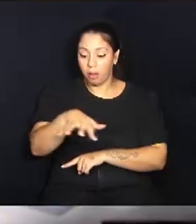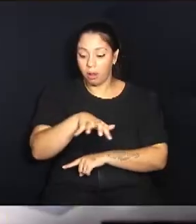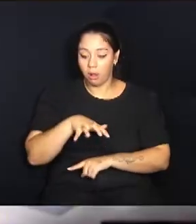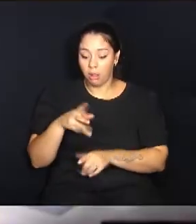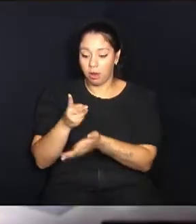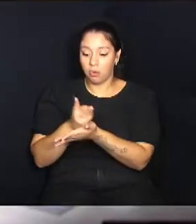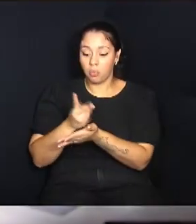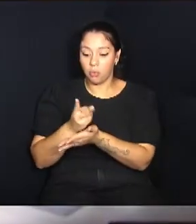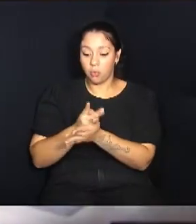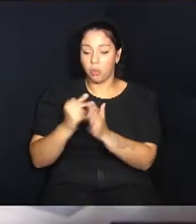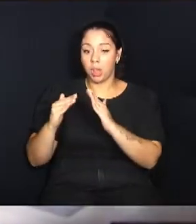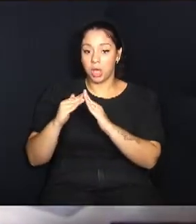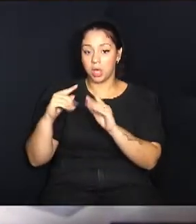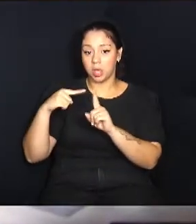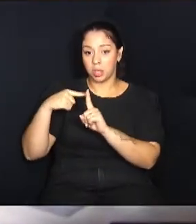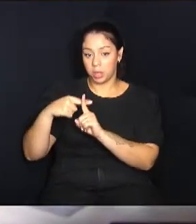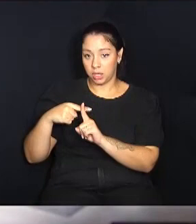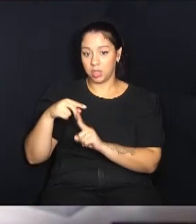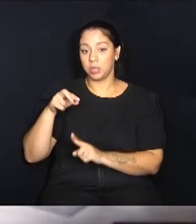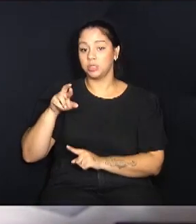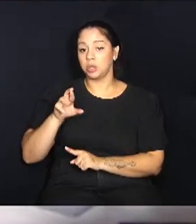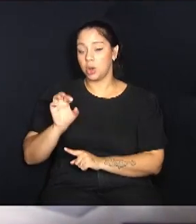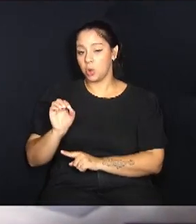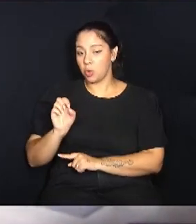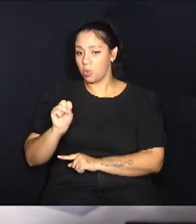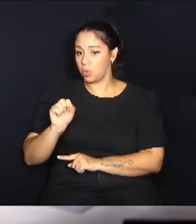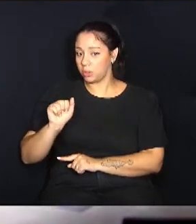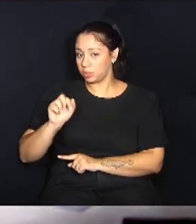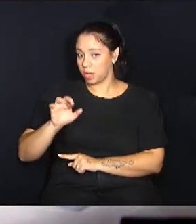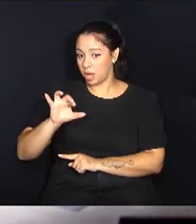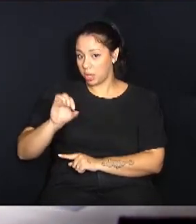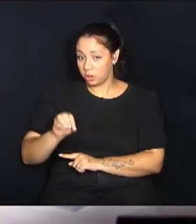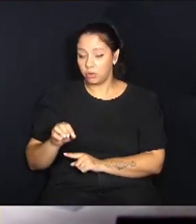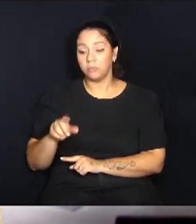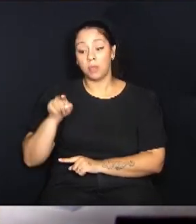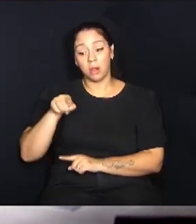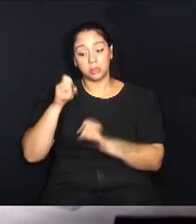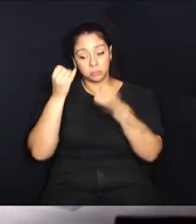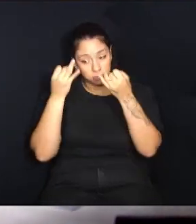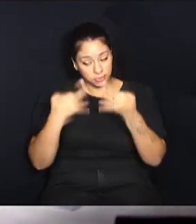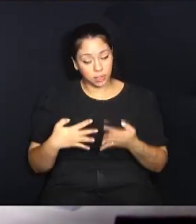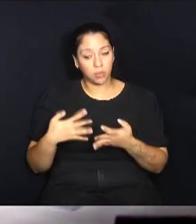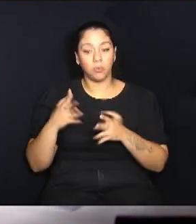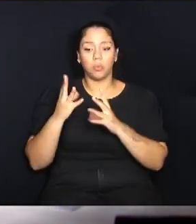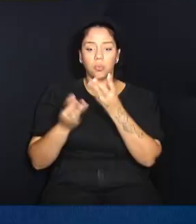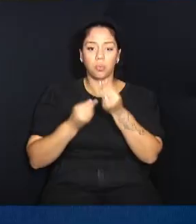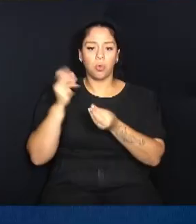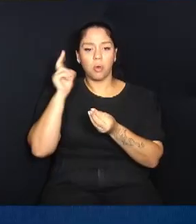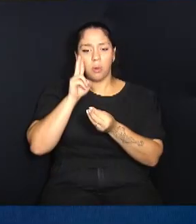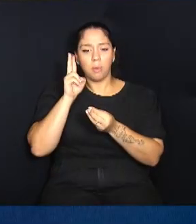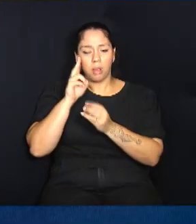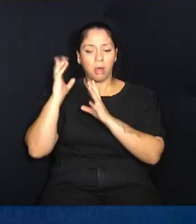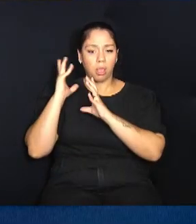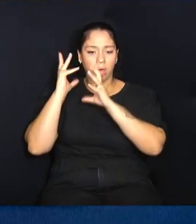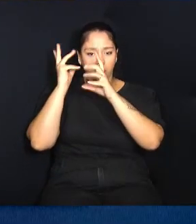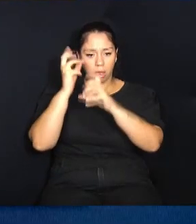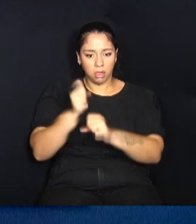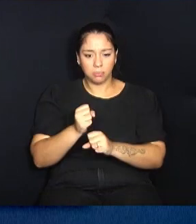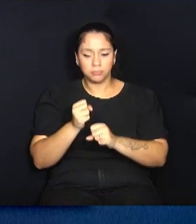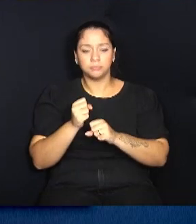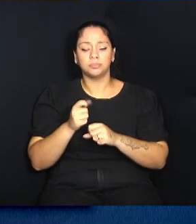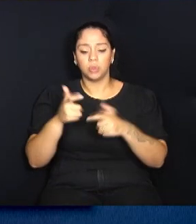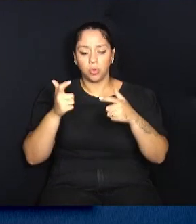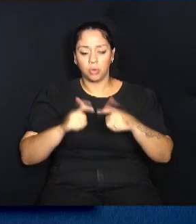do Rosário. A parlamentar explicou o contexto histórico para embasar sua solicitação. No local havia